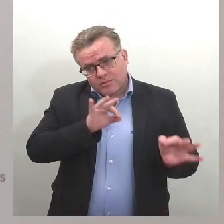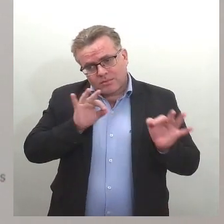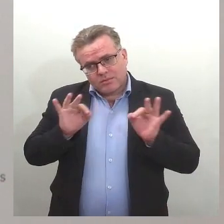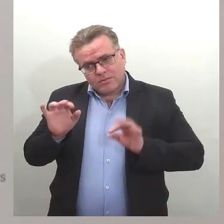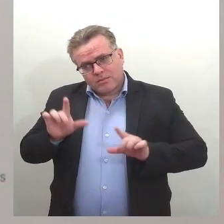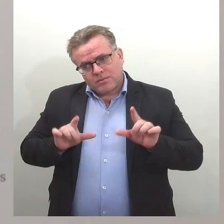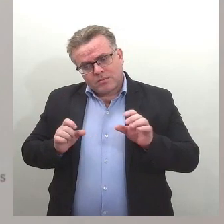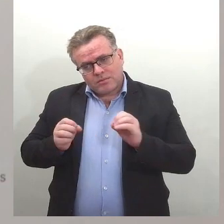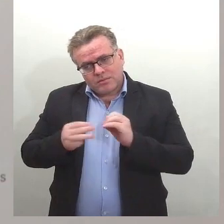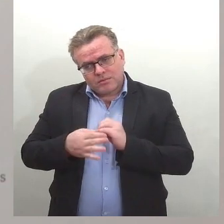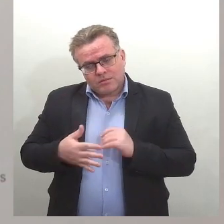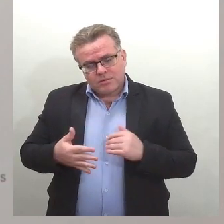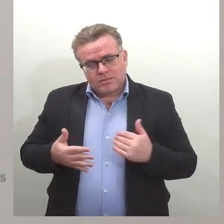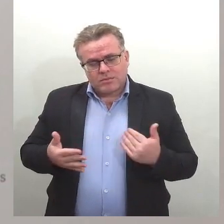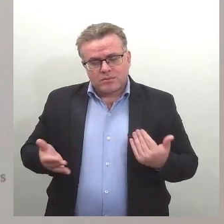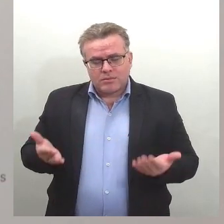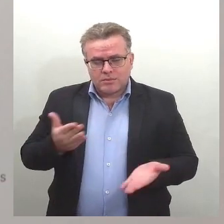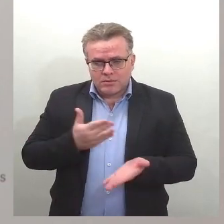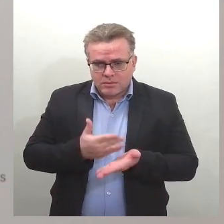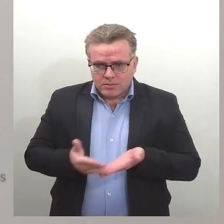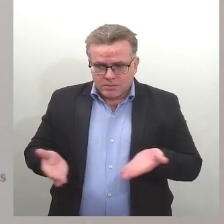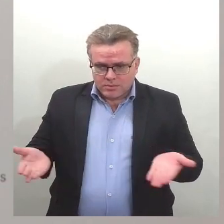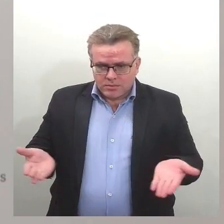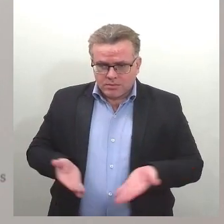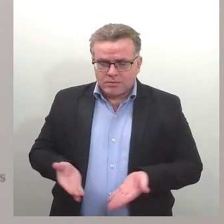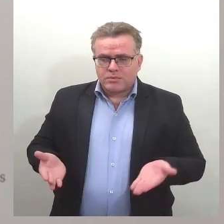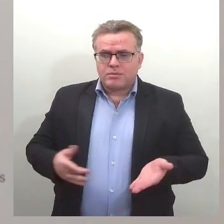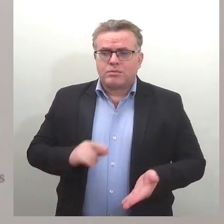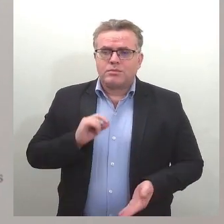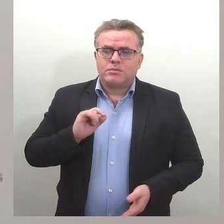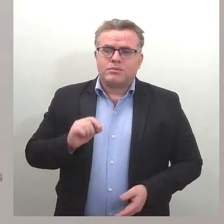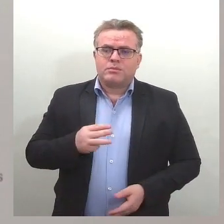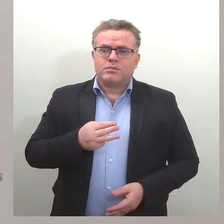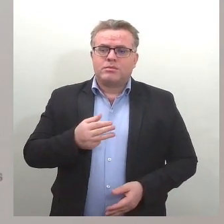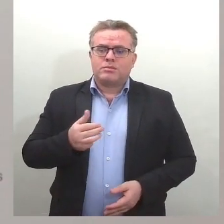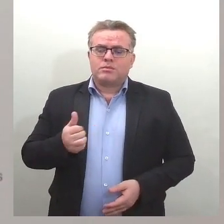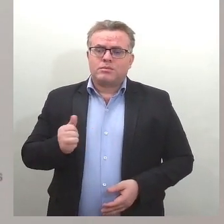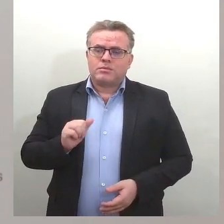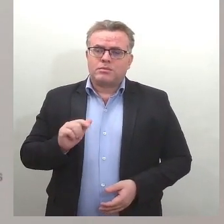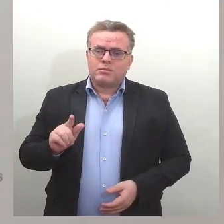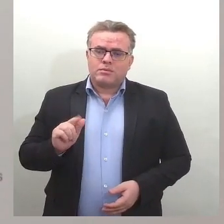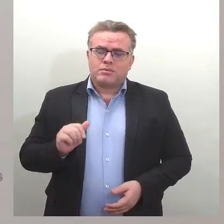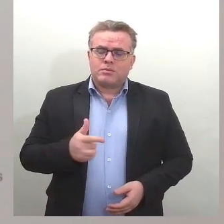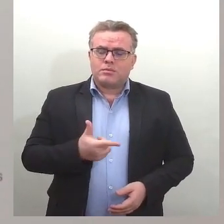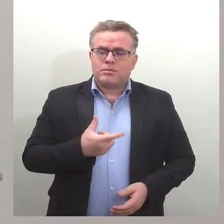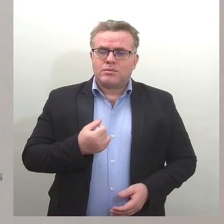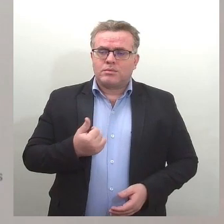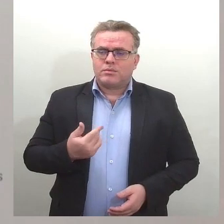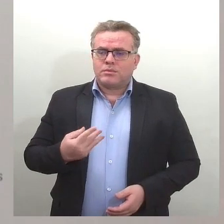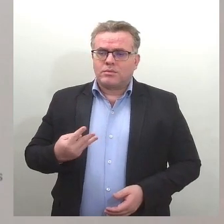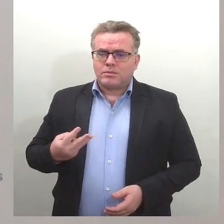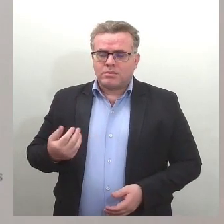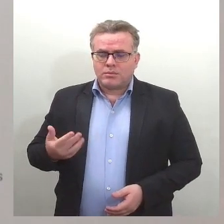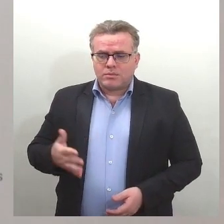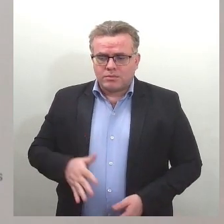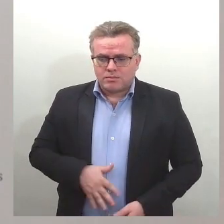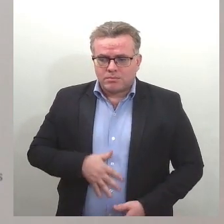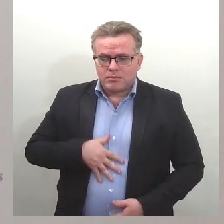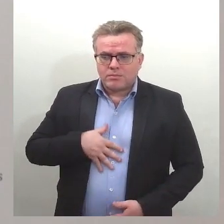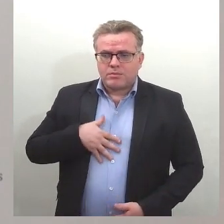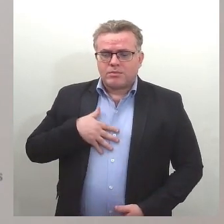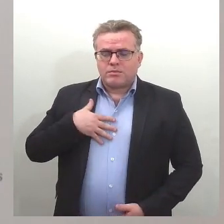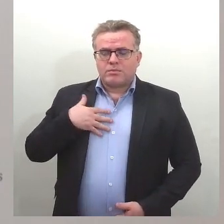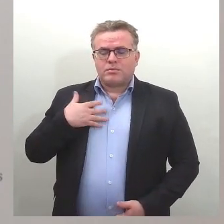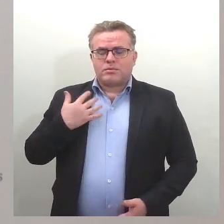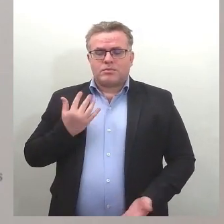nesta quinta-feira, dia 31 de agosto de 2023. Muita honra estar aqui levando até a sua casa as